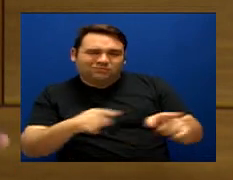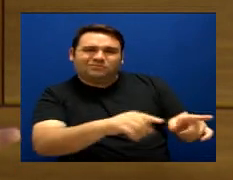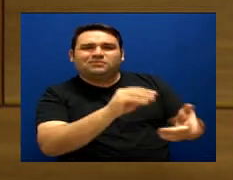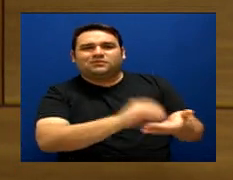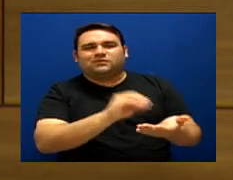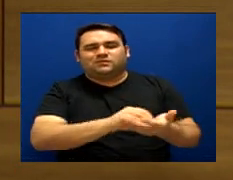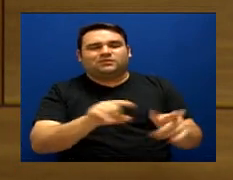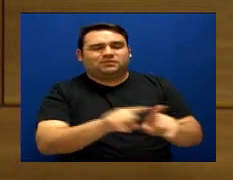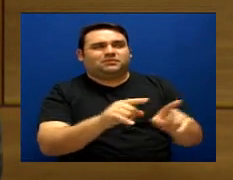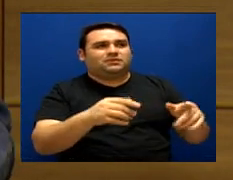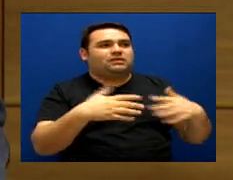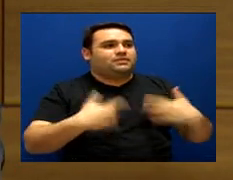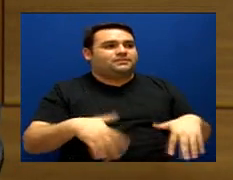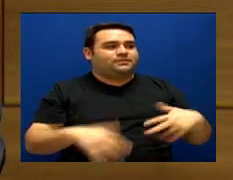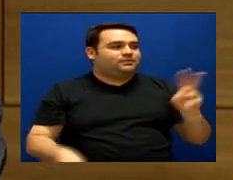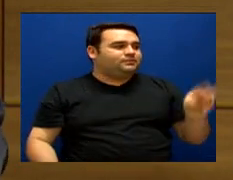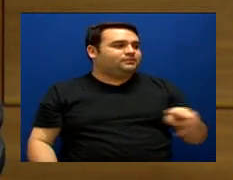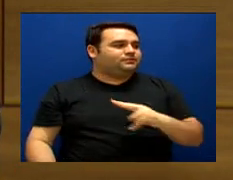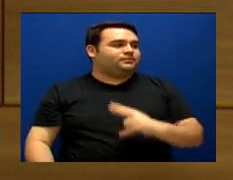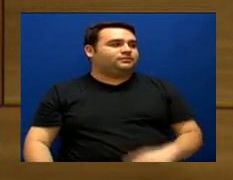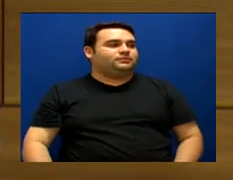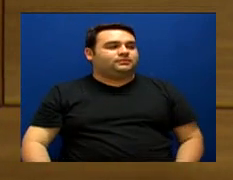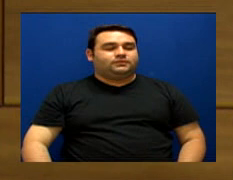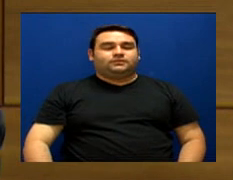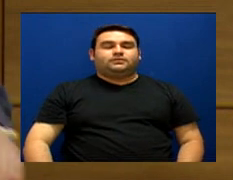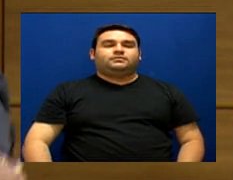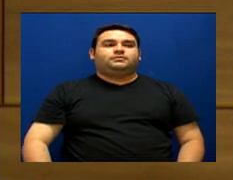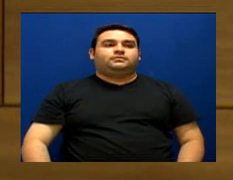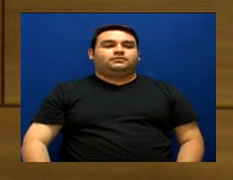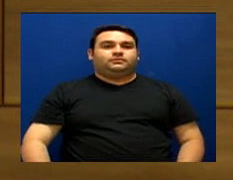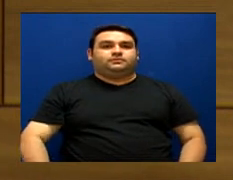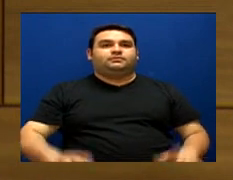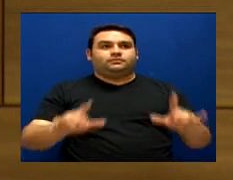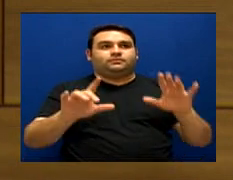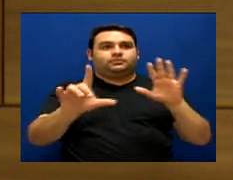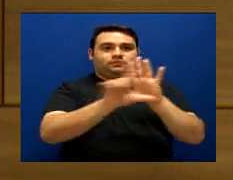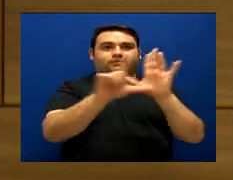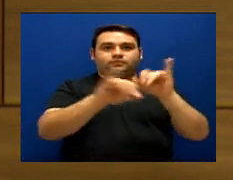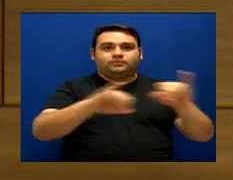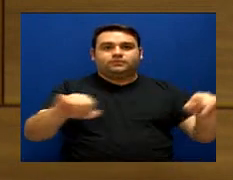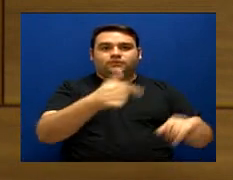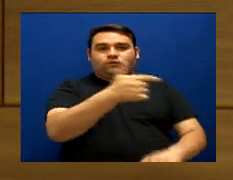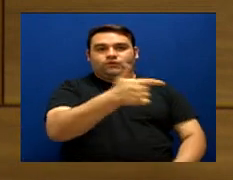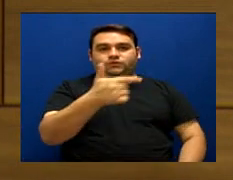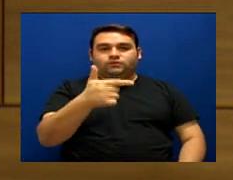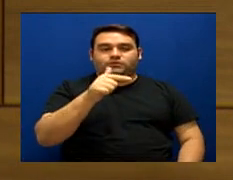e que estão em situação de desespero. O decreto